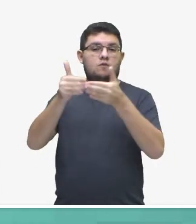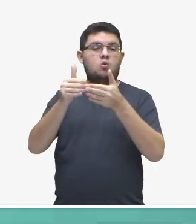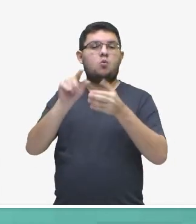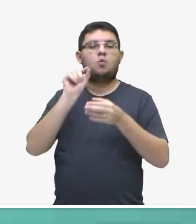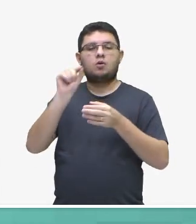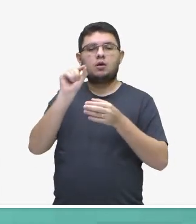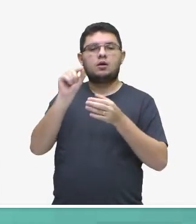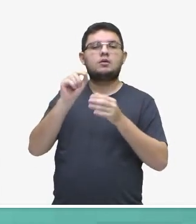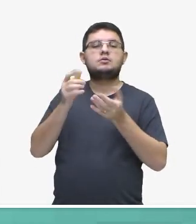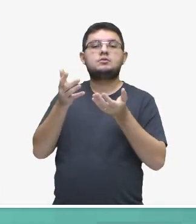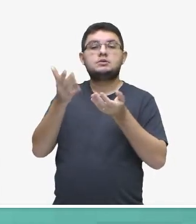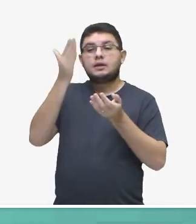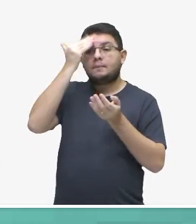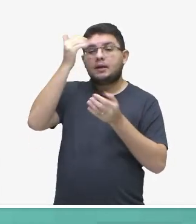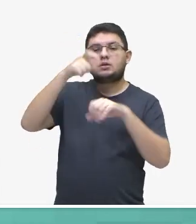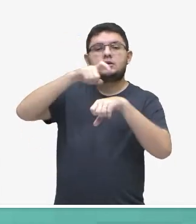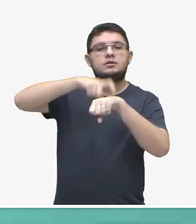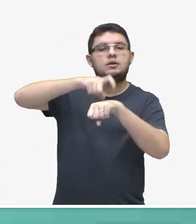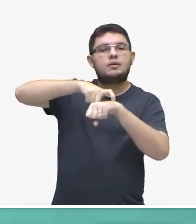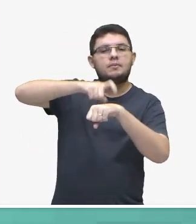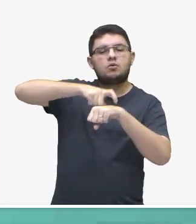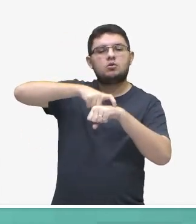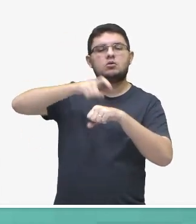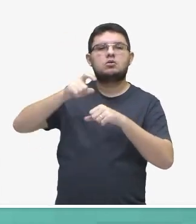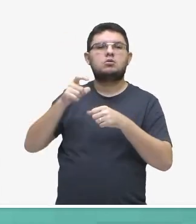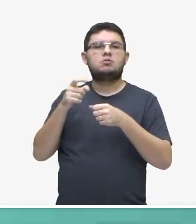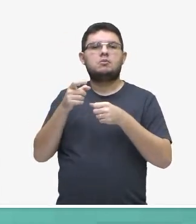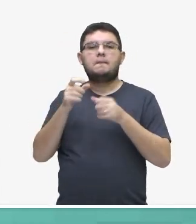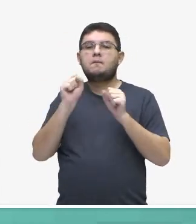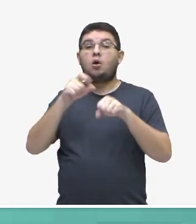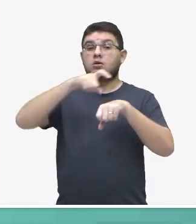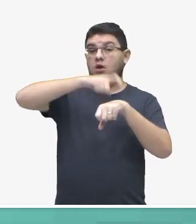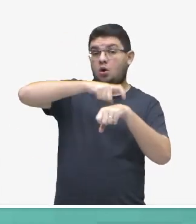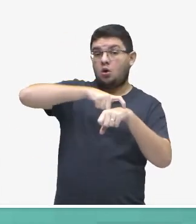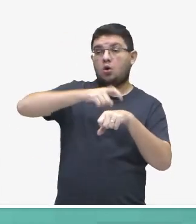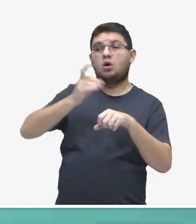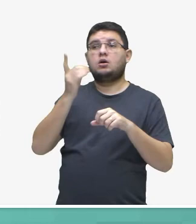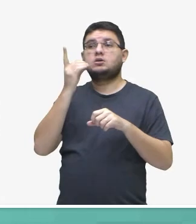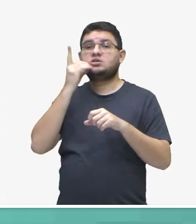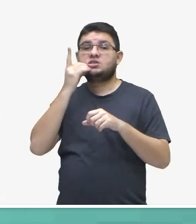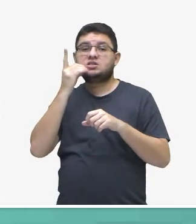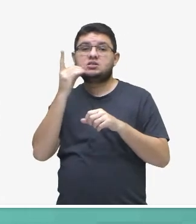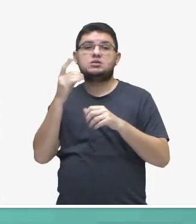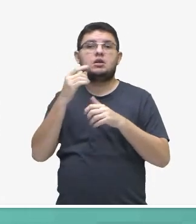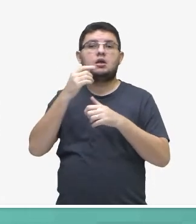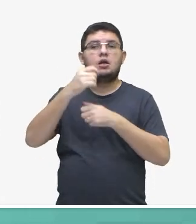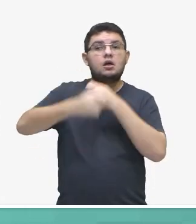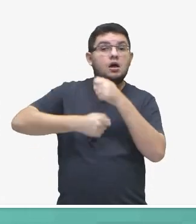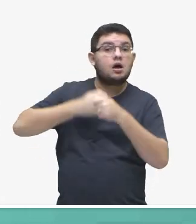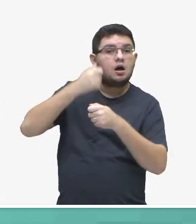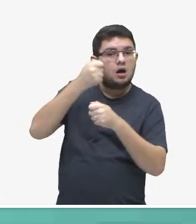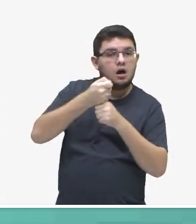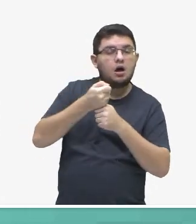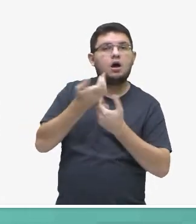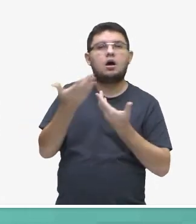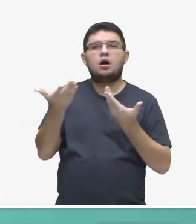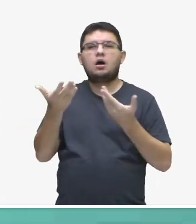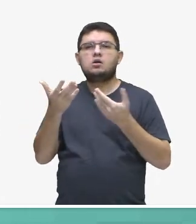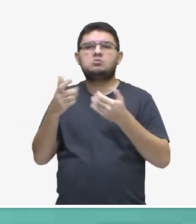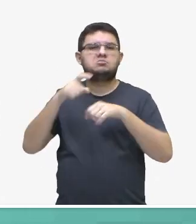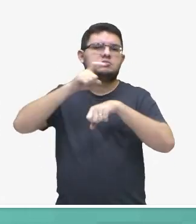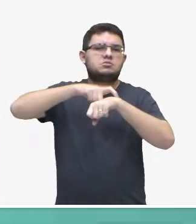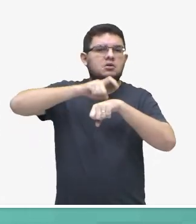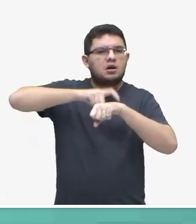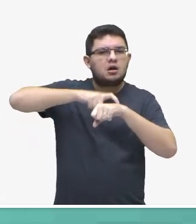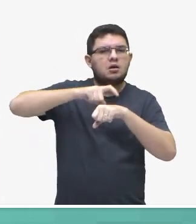sobre tempo. Ou eu vou querer saber a hora, ou dia, qual o momento do dia, ou qual a frequência